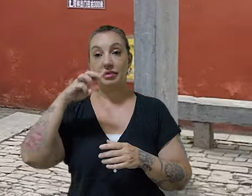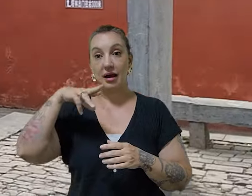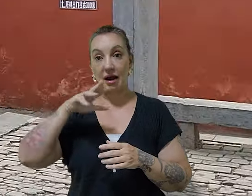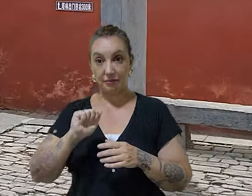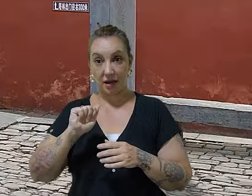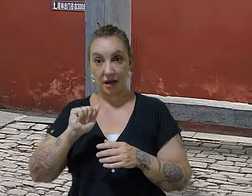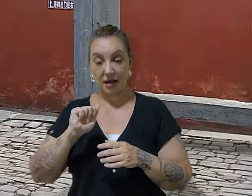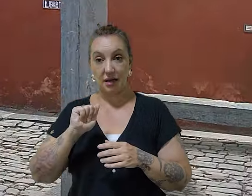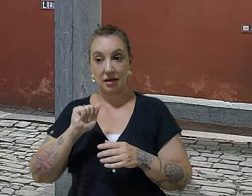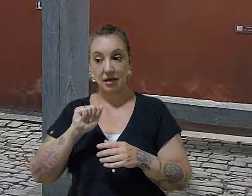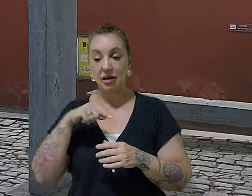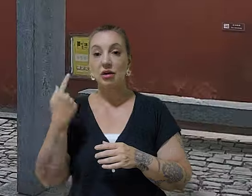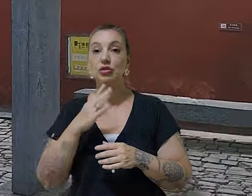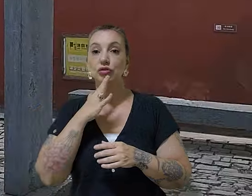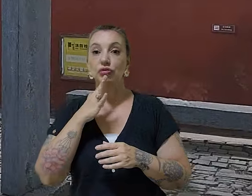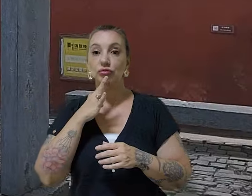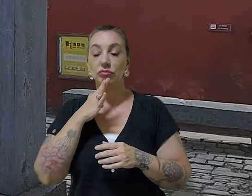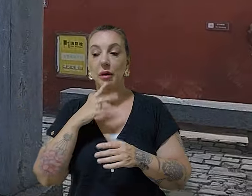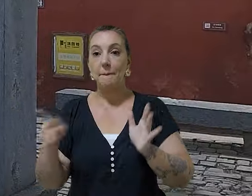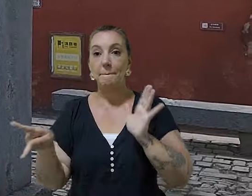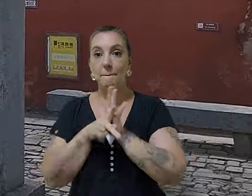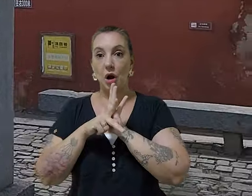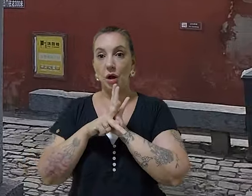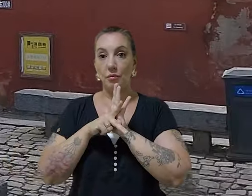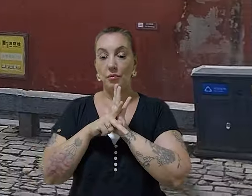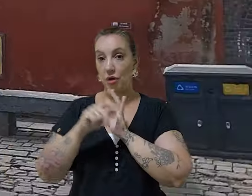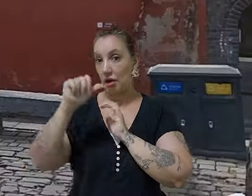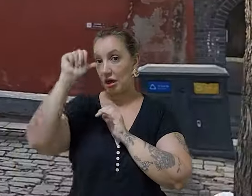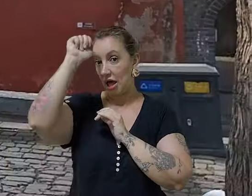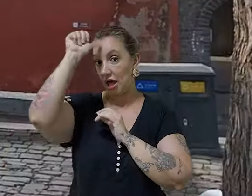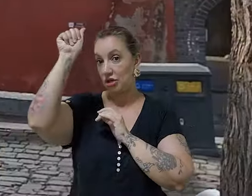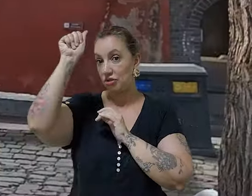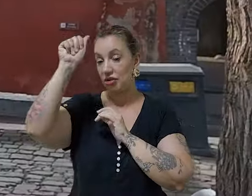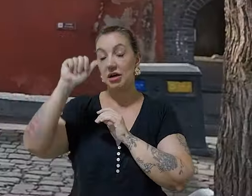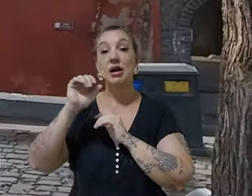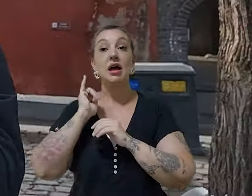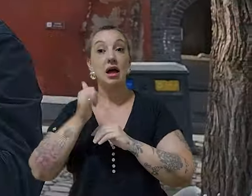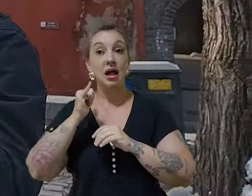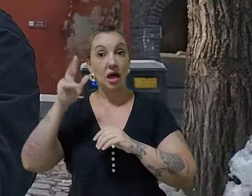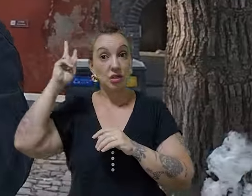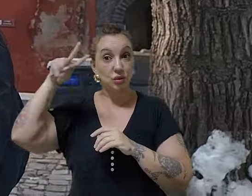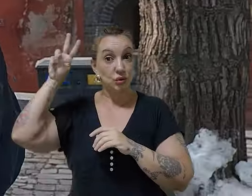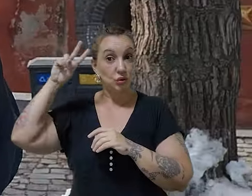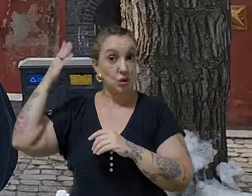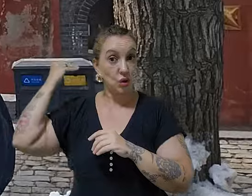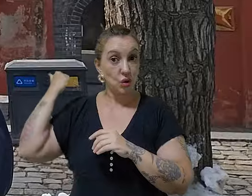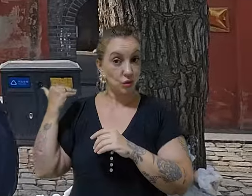conhece, vem da Índia e pelos relatos históricos,